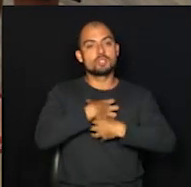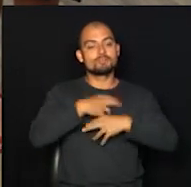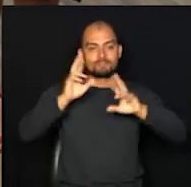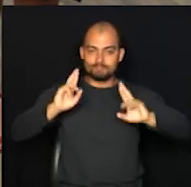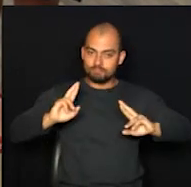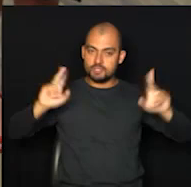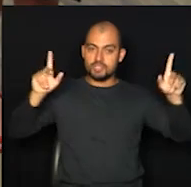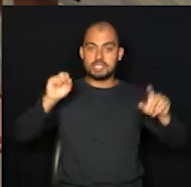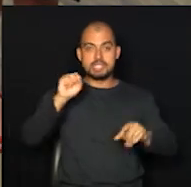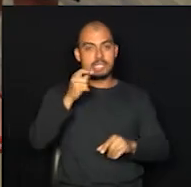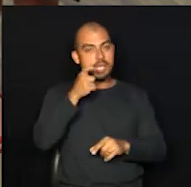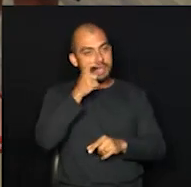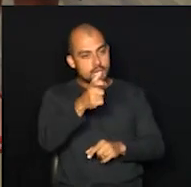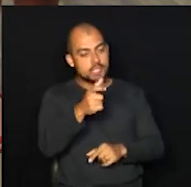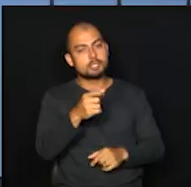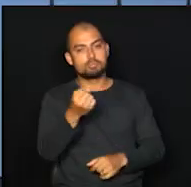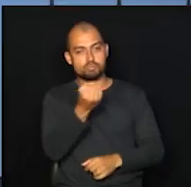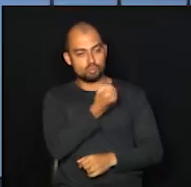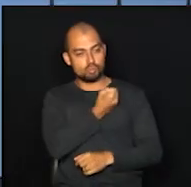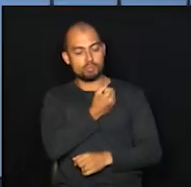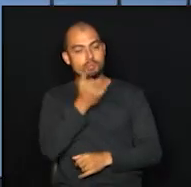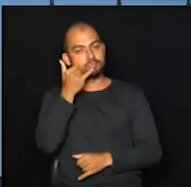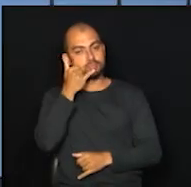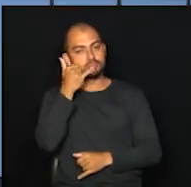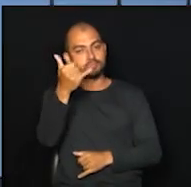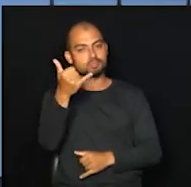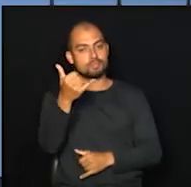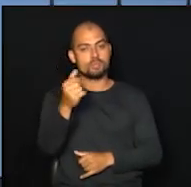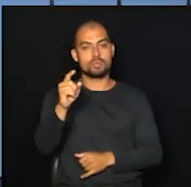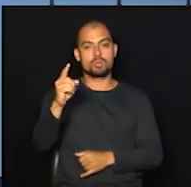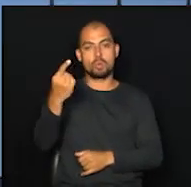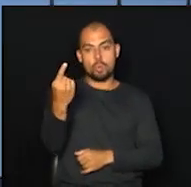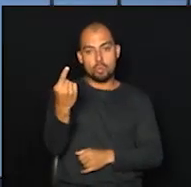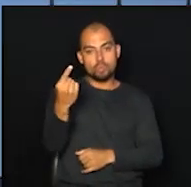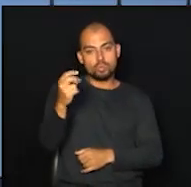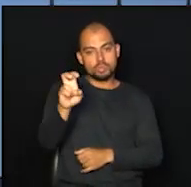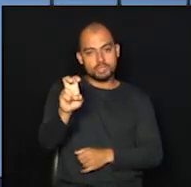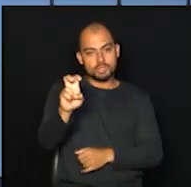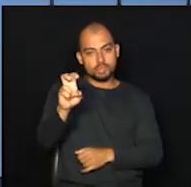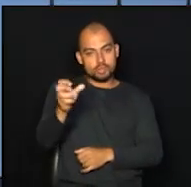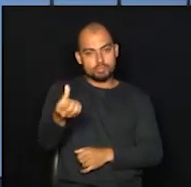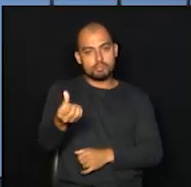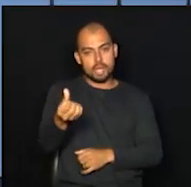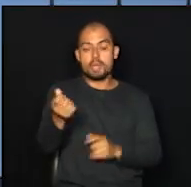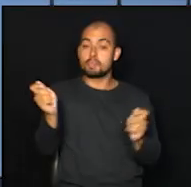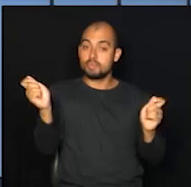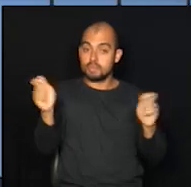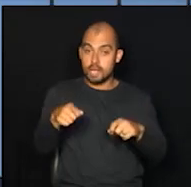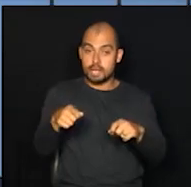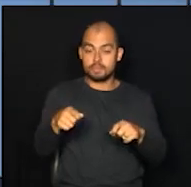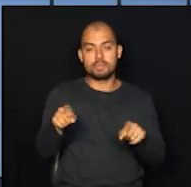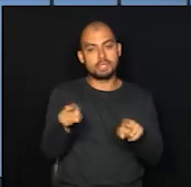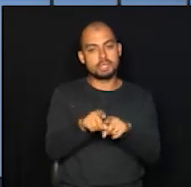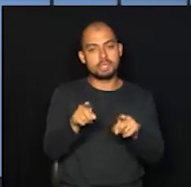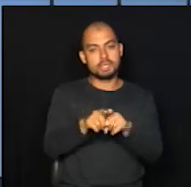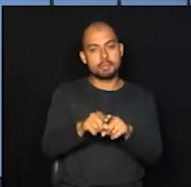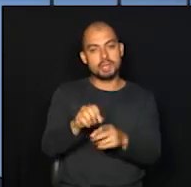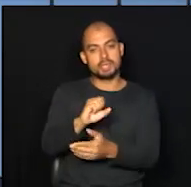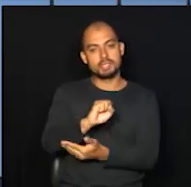interessado, telefone 156, né? Isso, quem estiver interessado pode verificar as vagas no